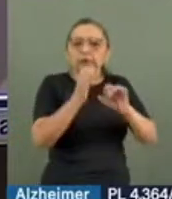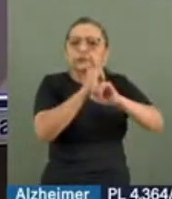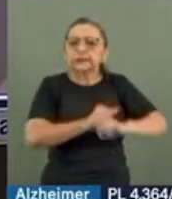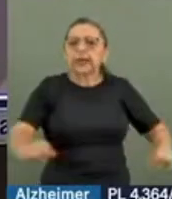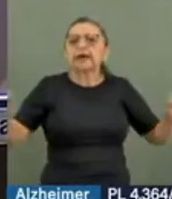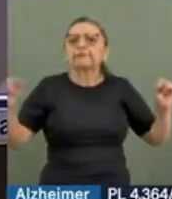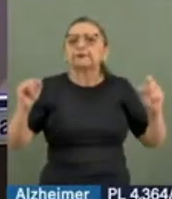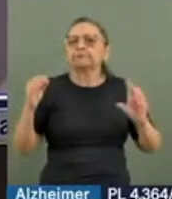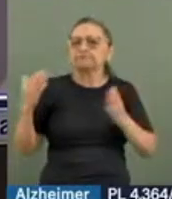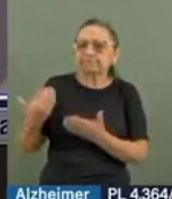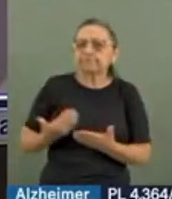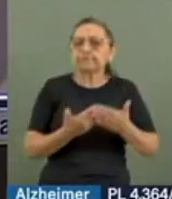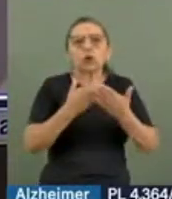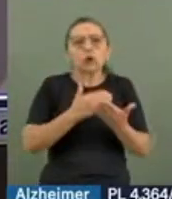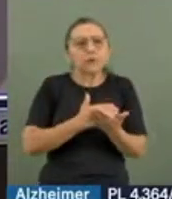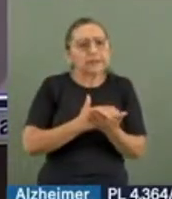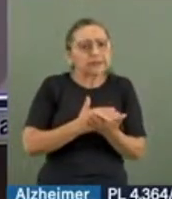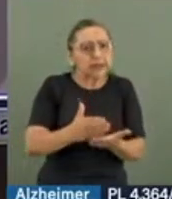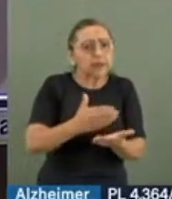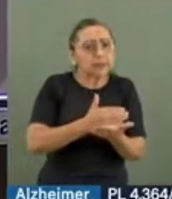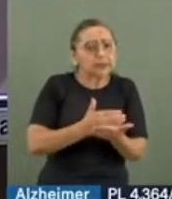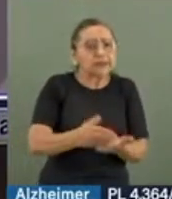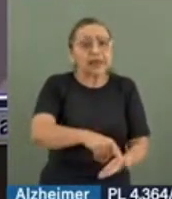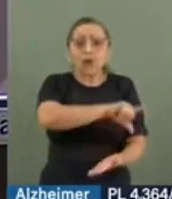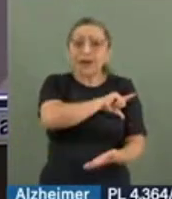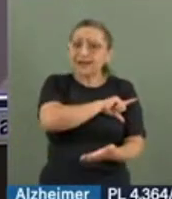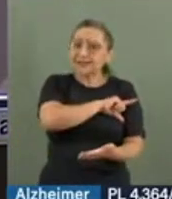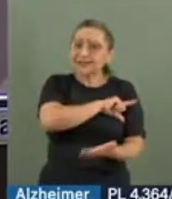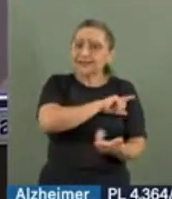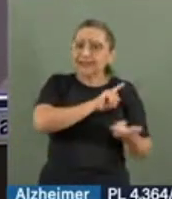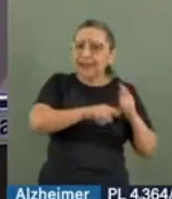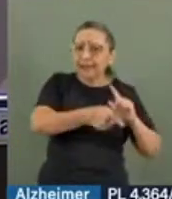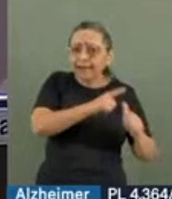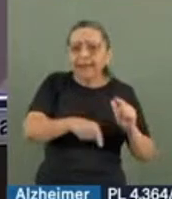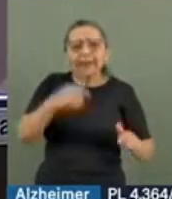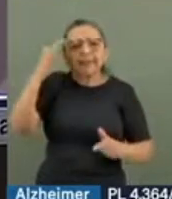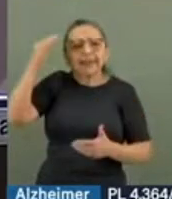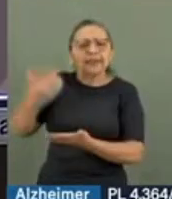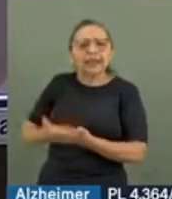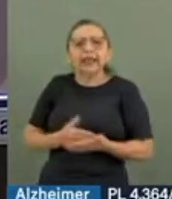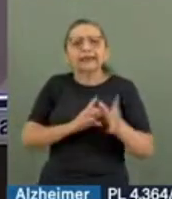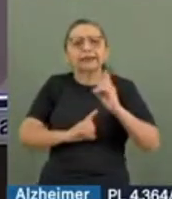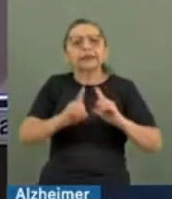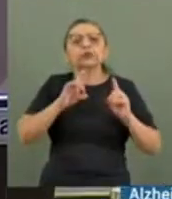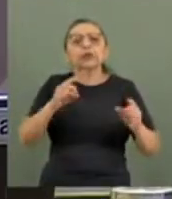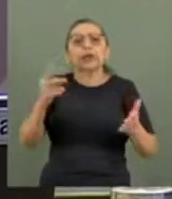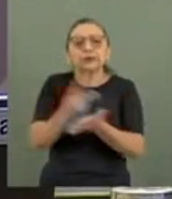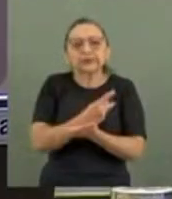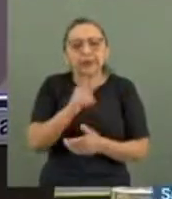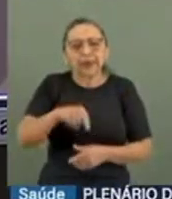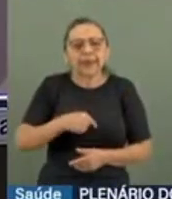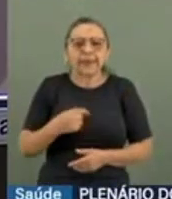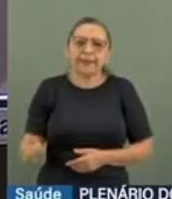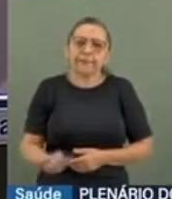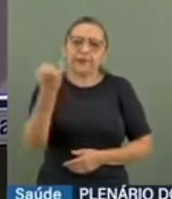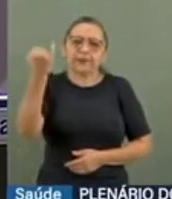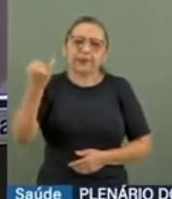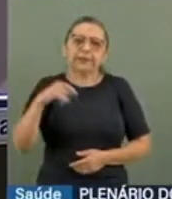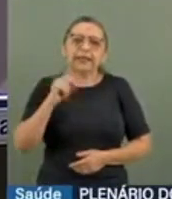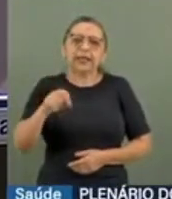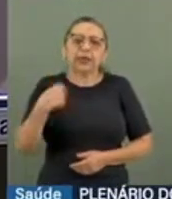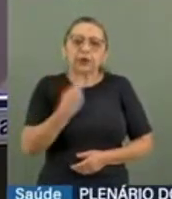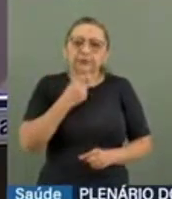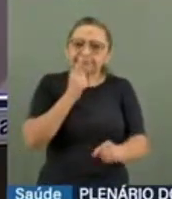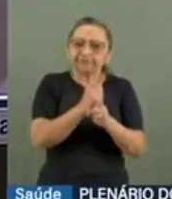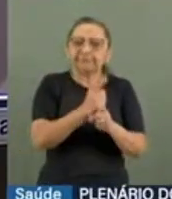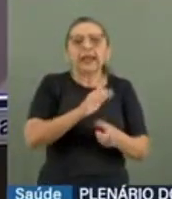começaram a se acumular muito tempo antes. Entender a dinâmica desses acontecimentos é fundamental para